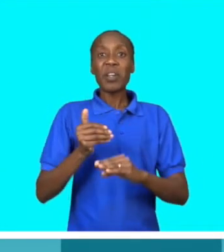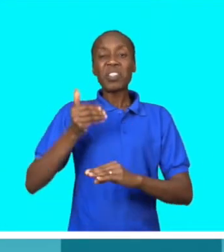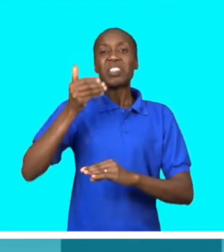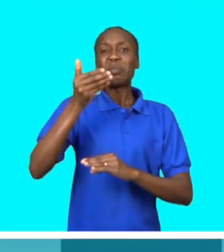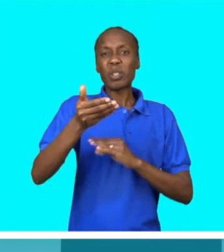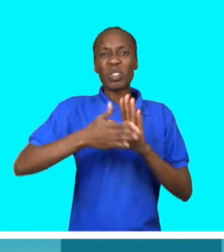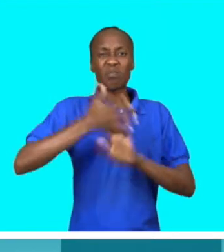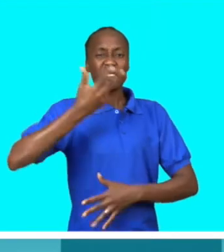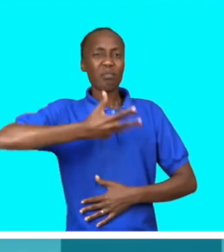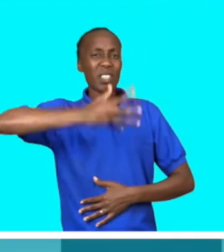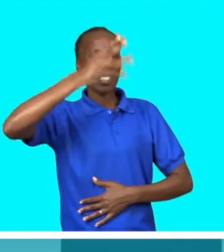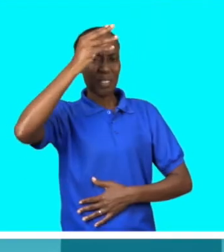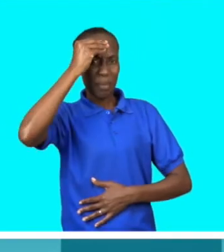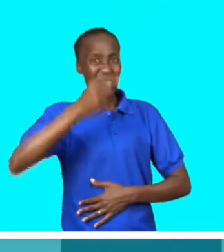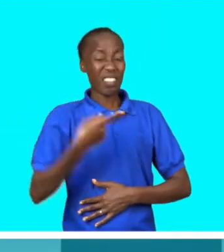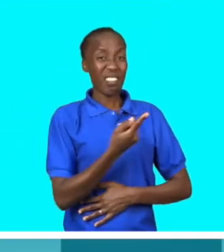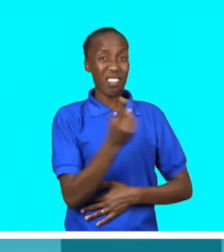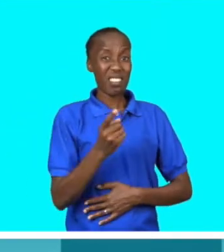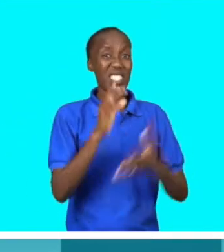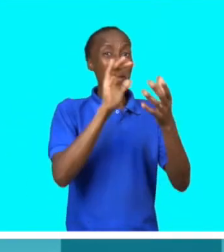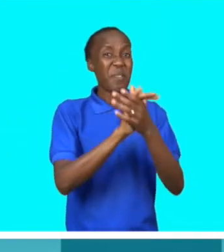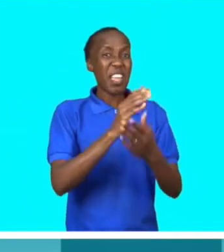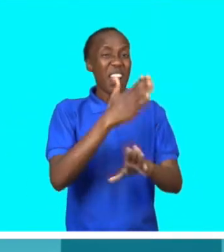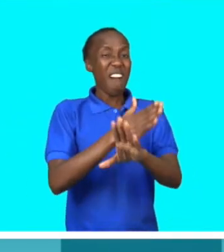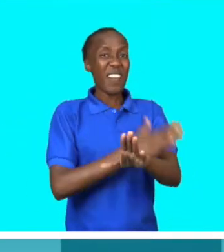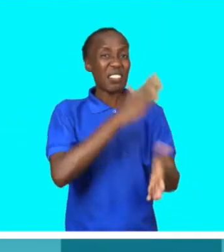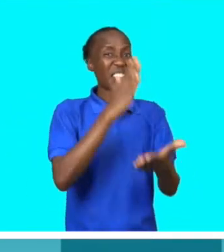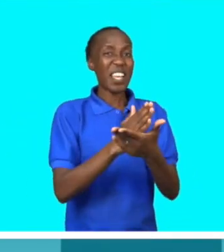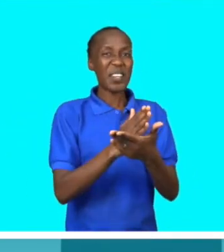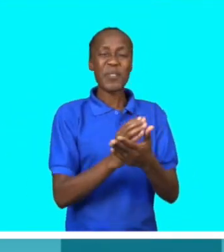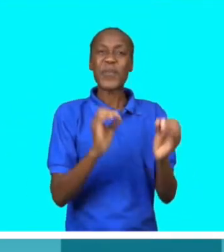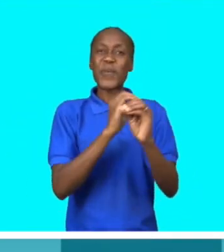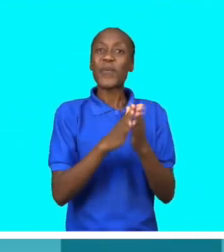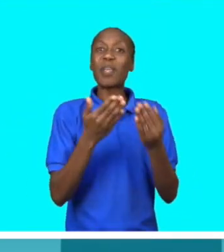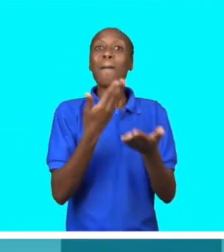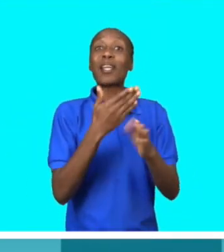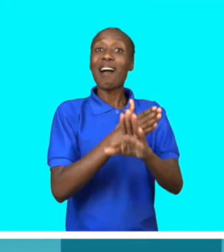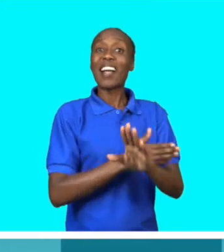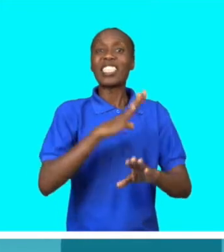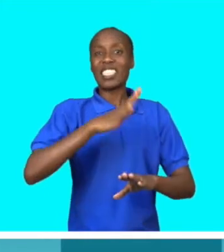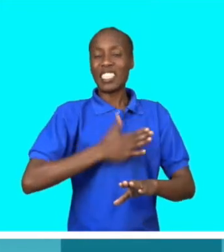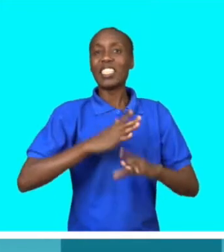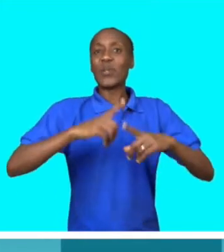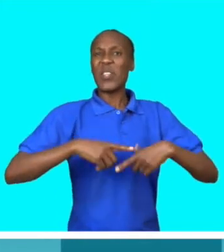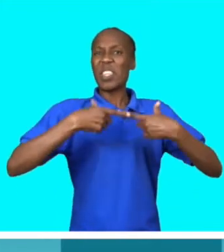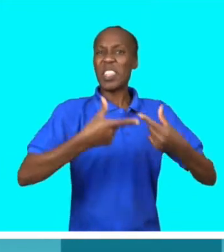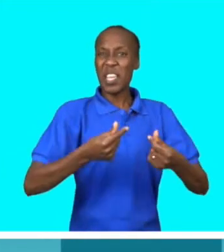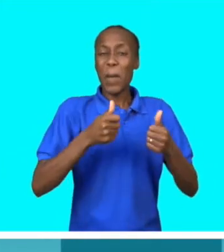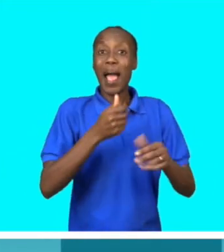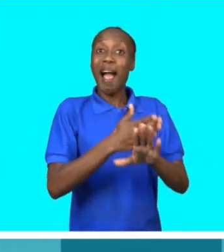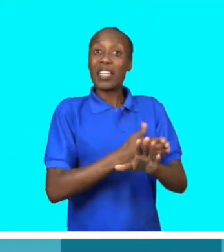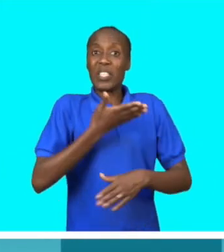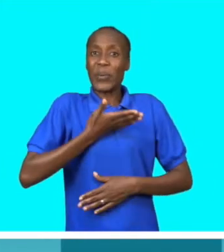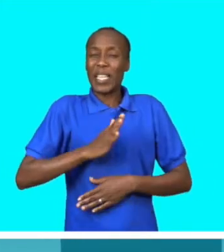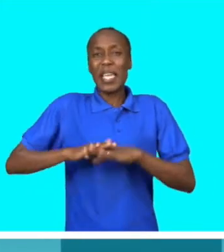depois do acidente fui percebendo que, na verdade, aquelas amizades eram fictícias, estavam lá só com um certo interesse e no momento da verdade, quando eu